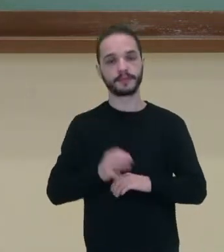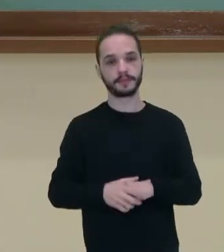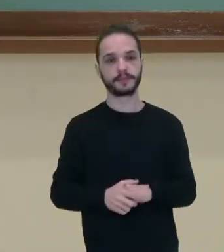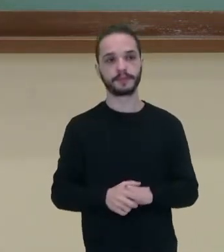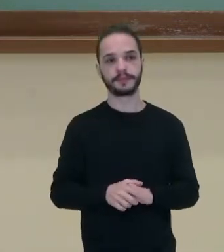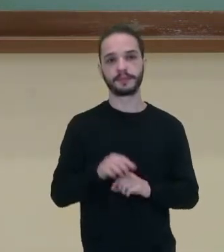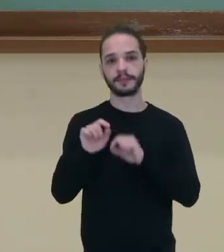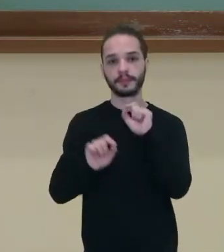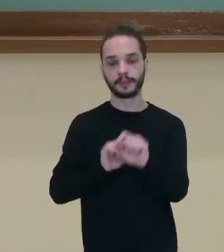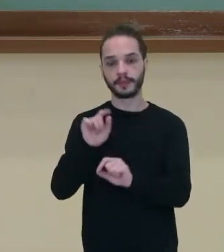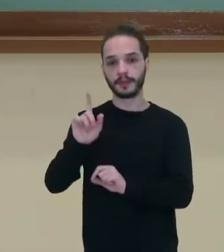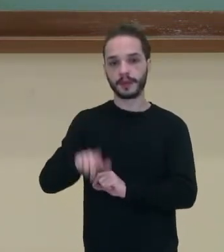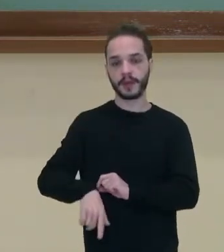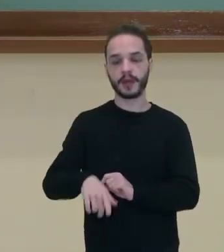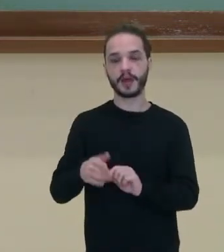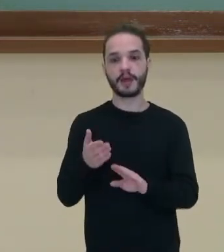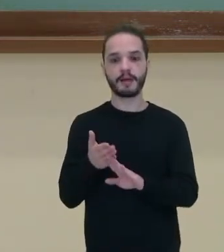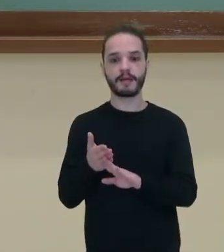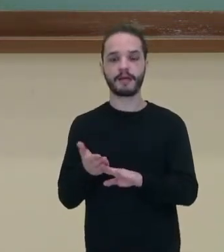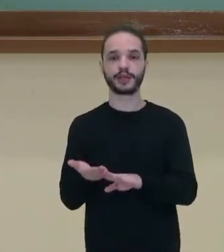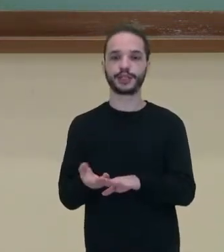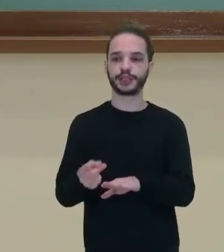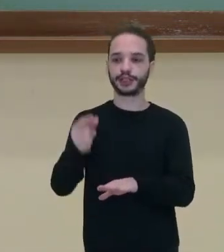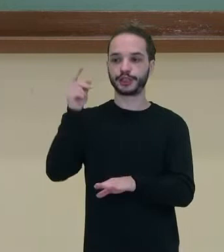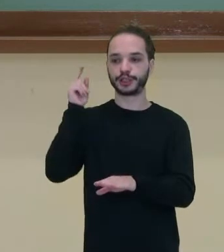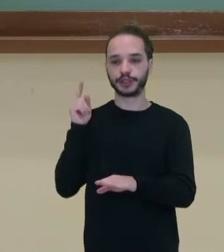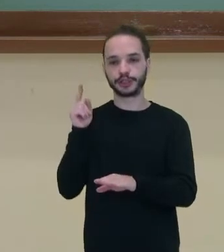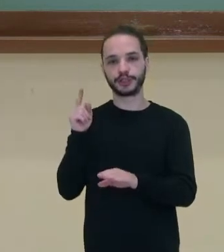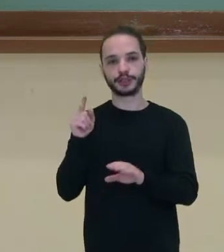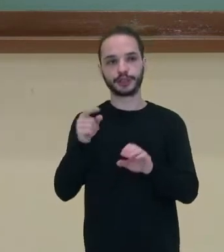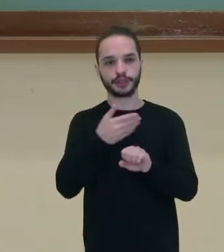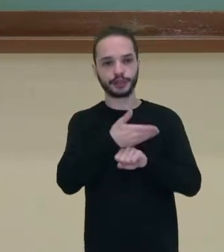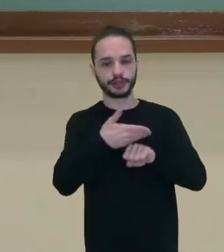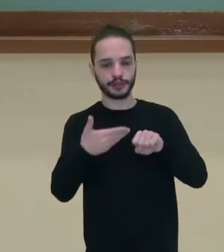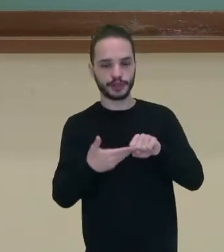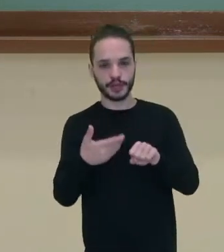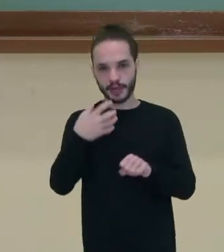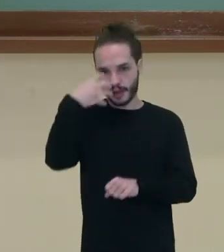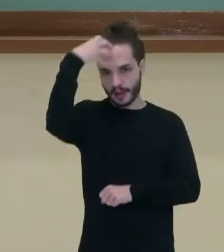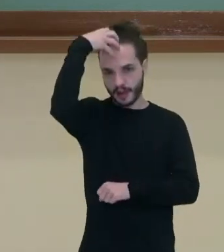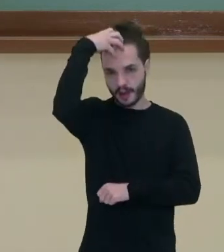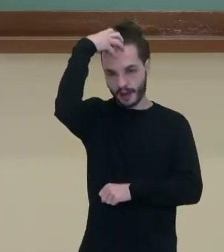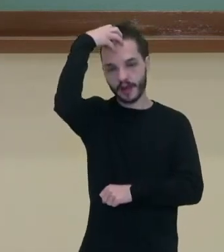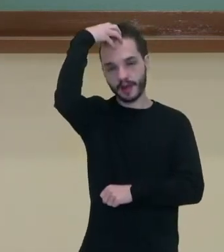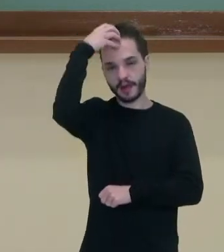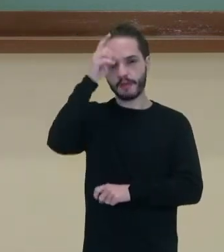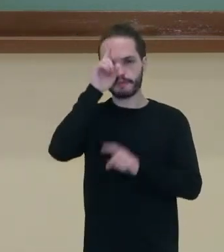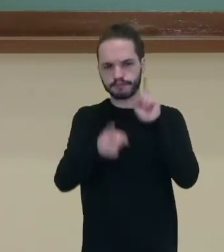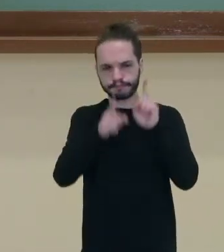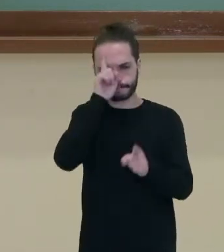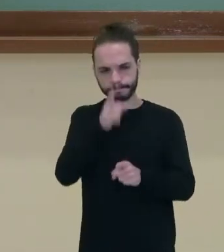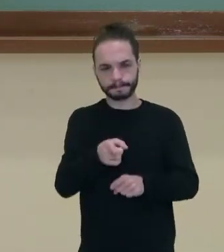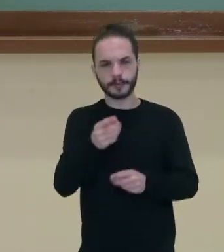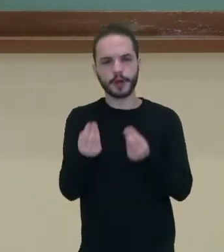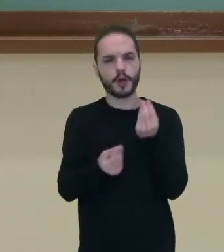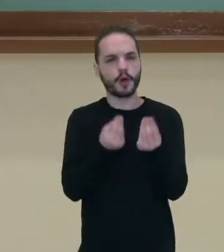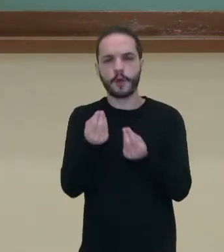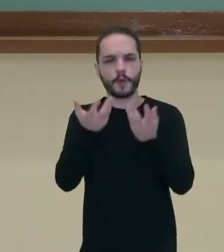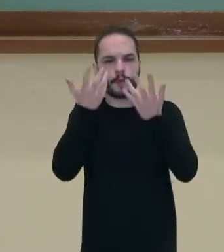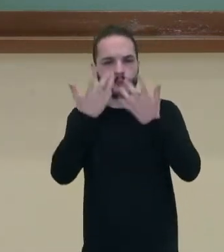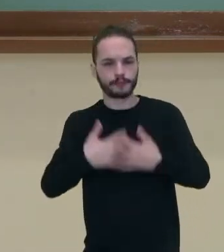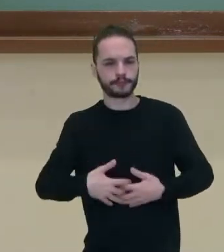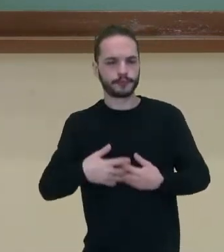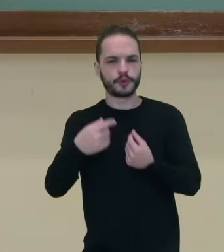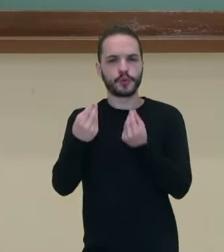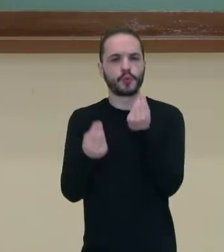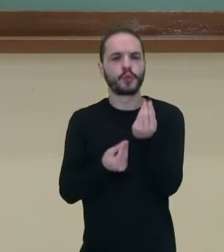Que é o tal do antigo regime, pessoal, dos reis absolutistas. Então vamos ver um pouquinho como que era esse antigo regime, como